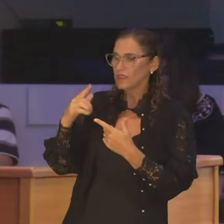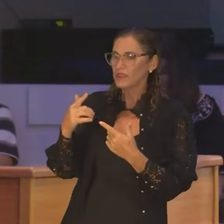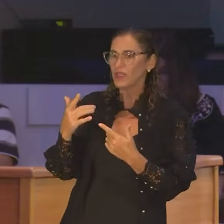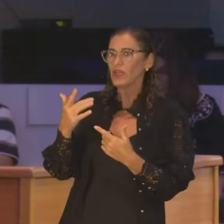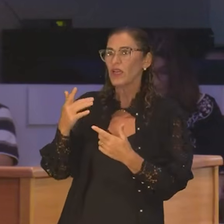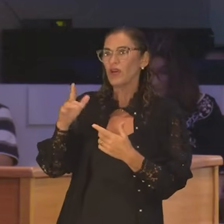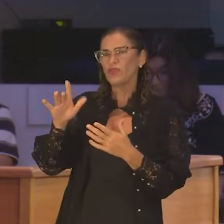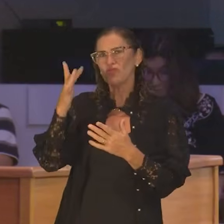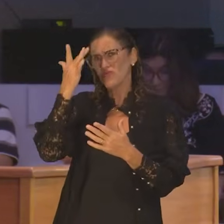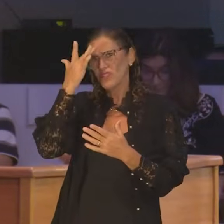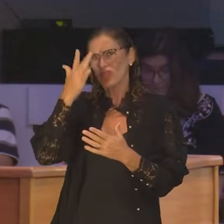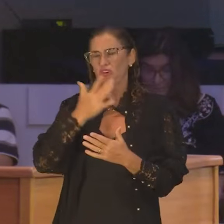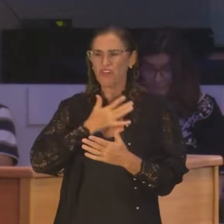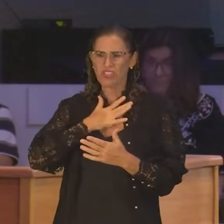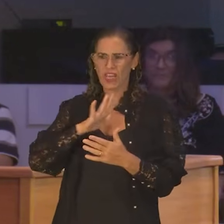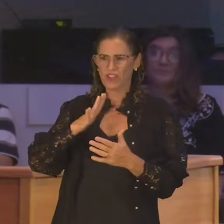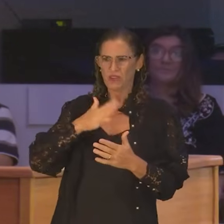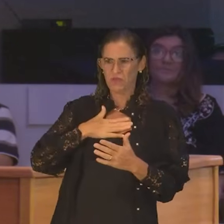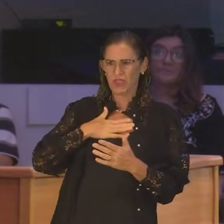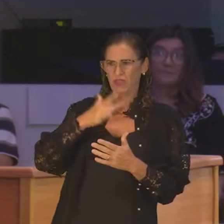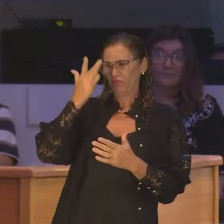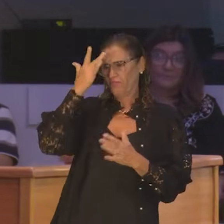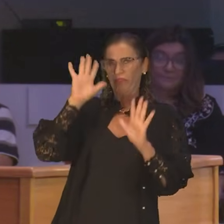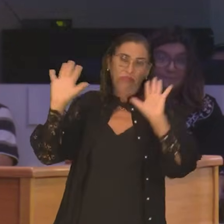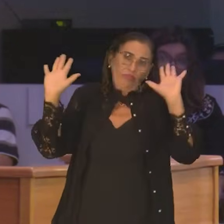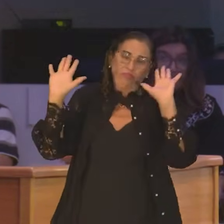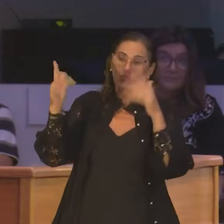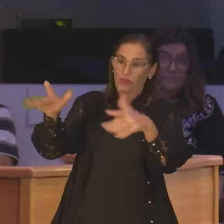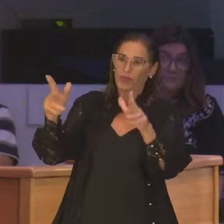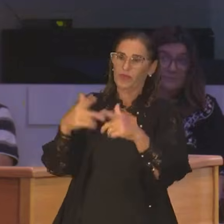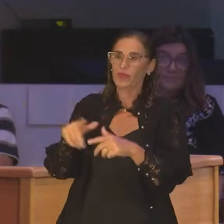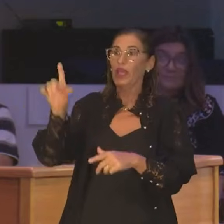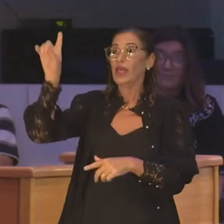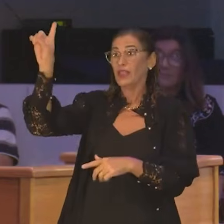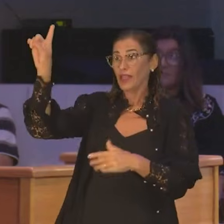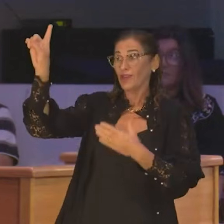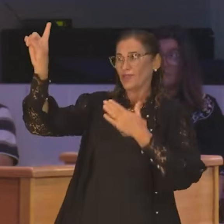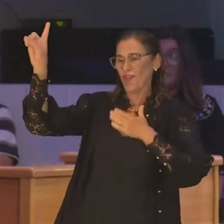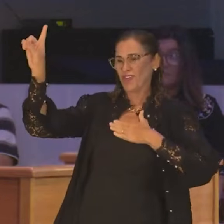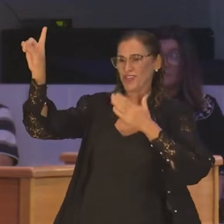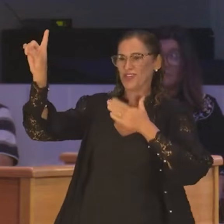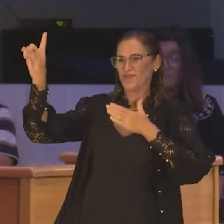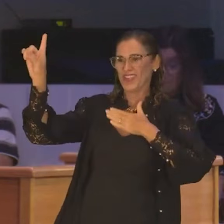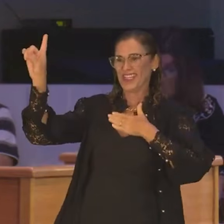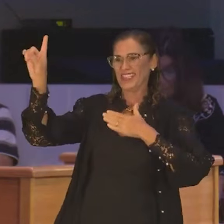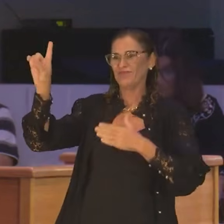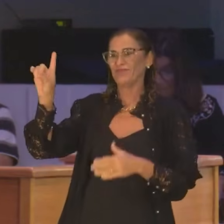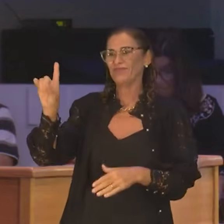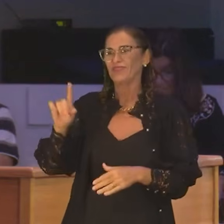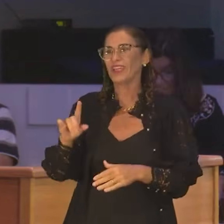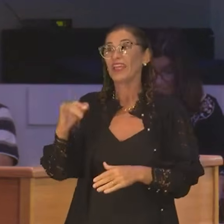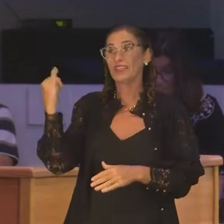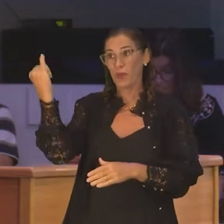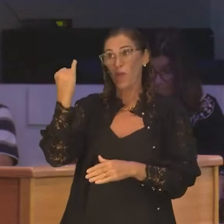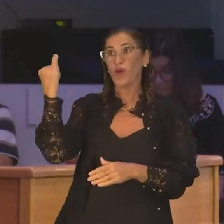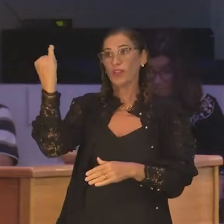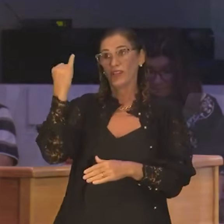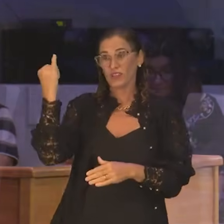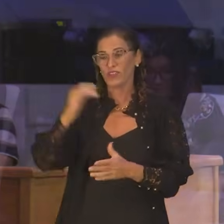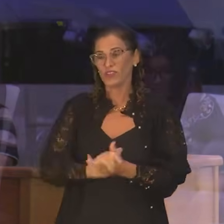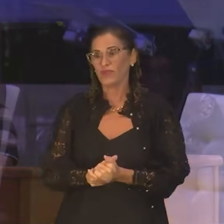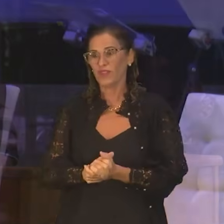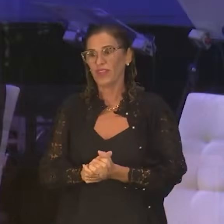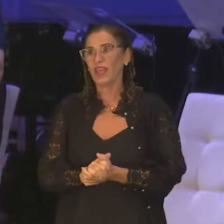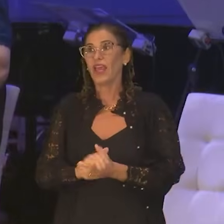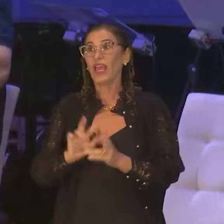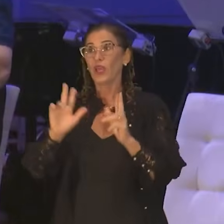se você vai gostar de mim ou não vai gostar de mim. Isso não me interessa. Mas é importante que Deus me gosta de mim. Esse que Ele me importa. Igual a